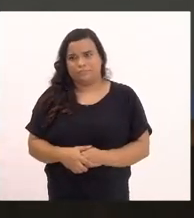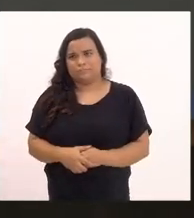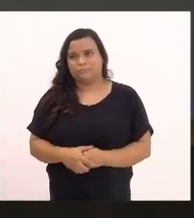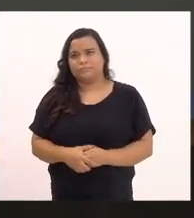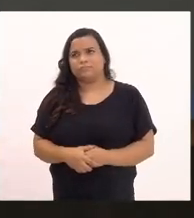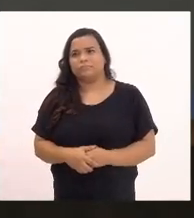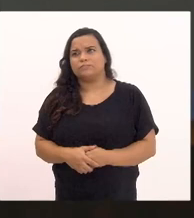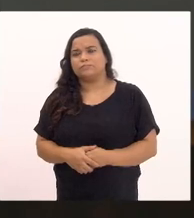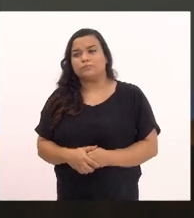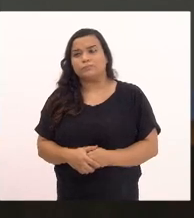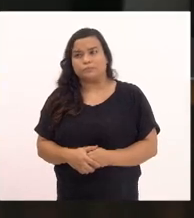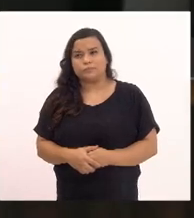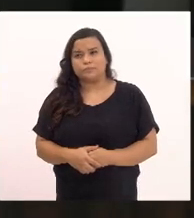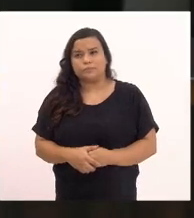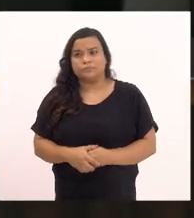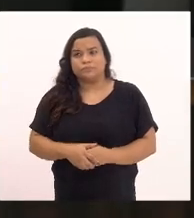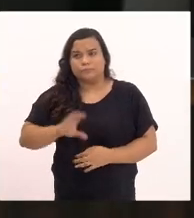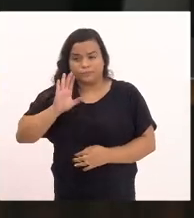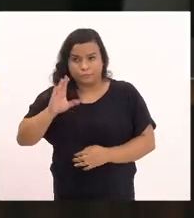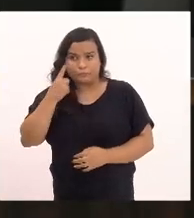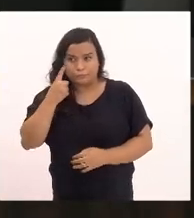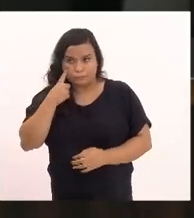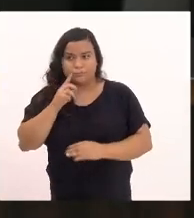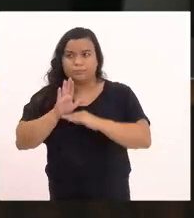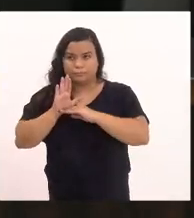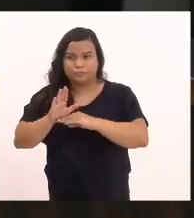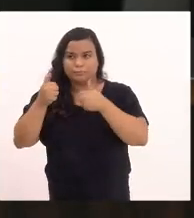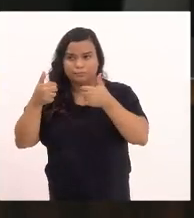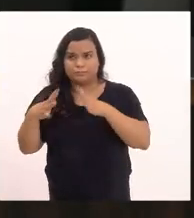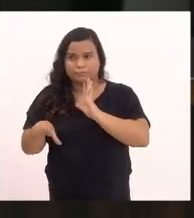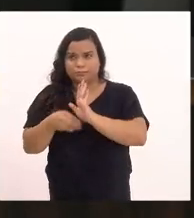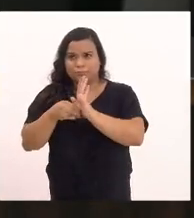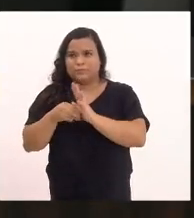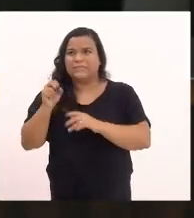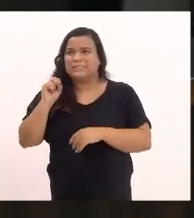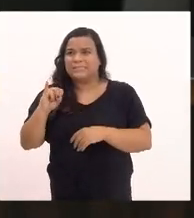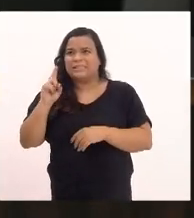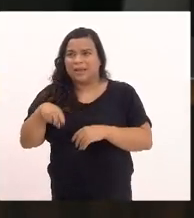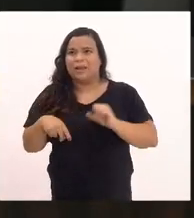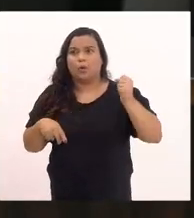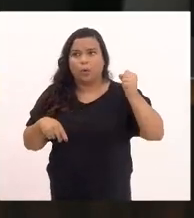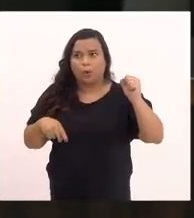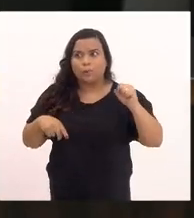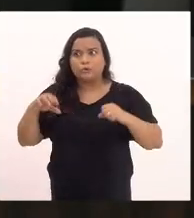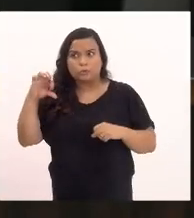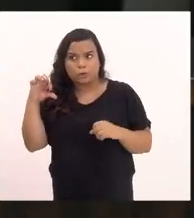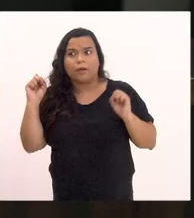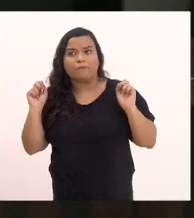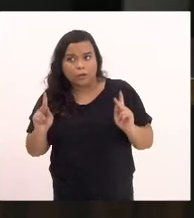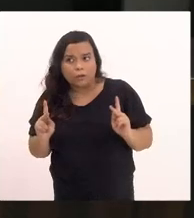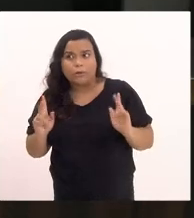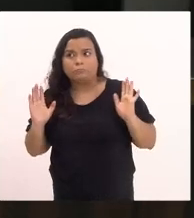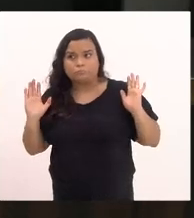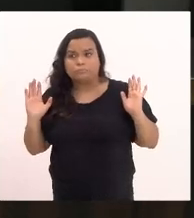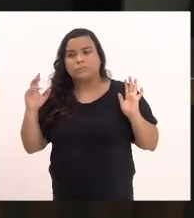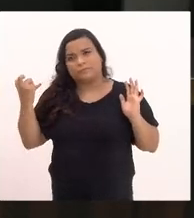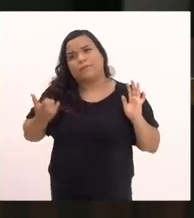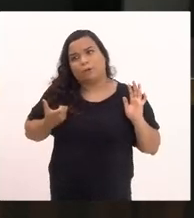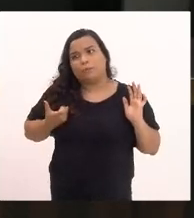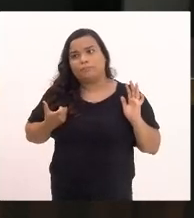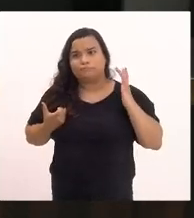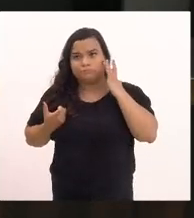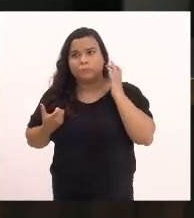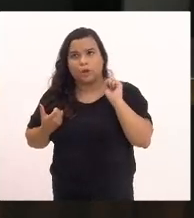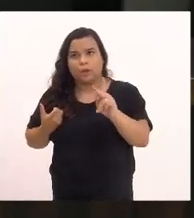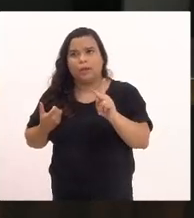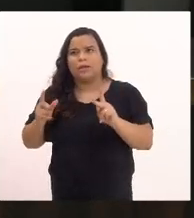É, presidente. Deixa eu dar uma contribuição. Se fosse 8 ou 9, como nós falamos aqui, que Vossa Excelência tinha me dito, a gente